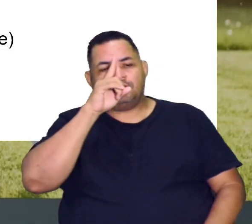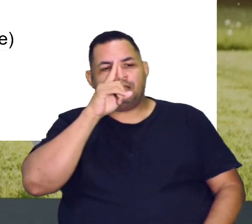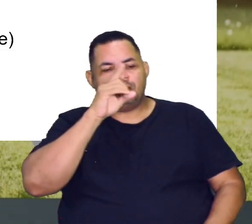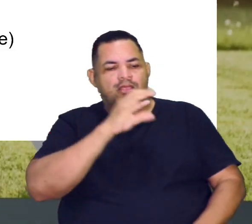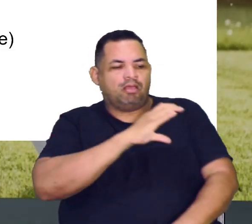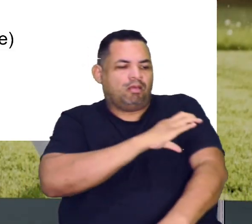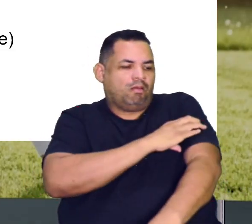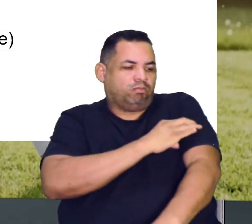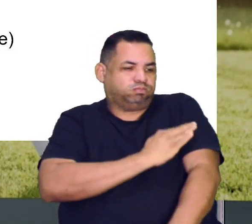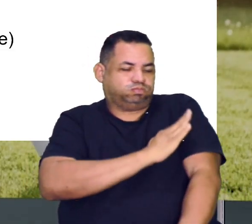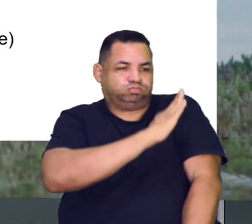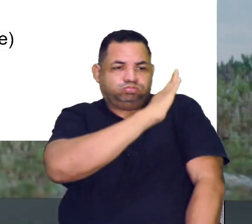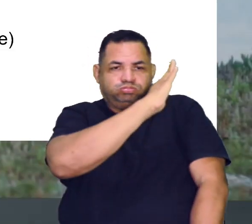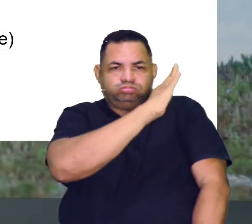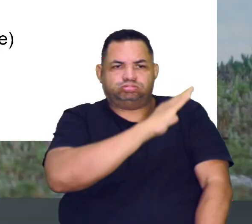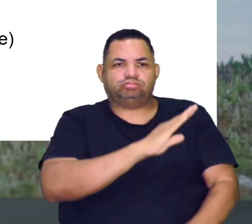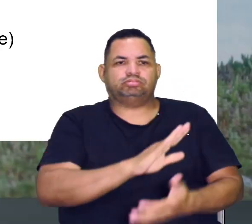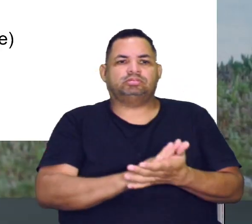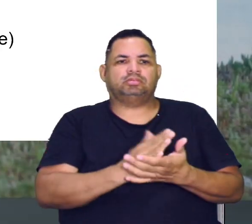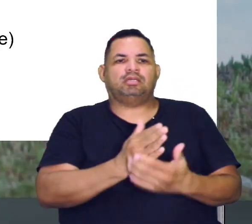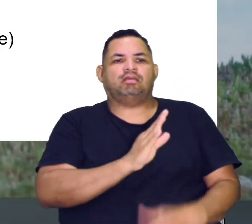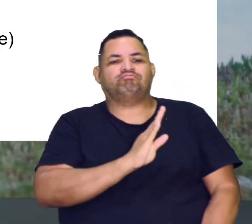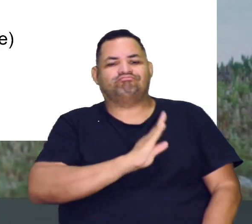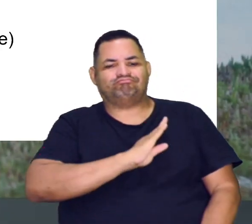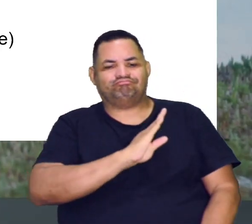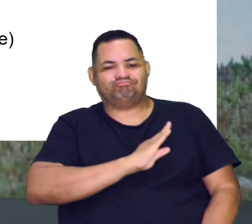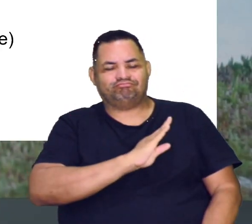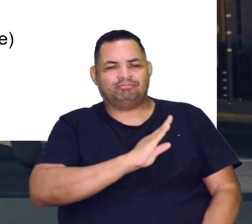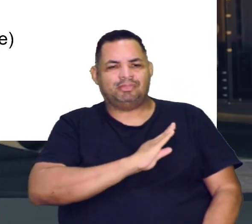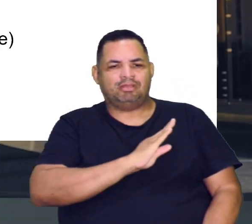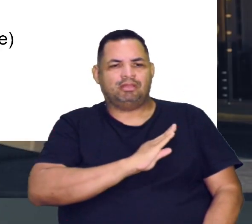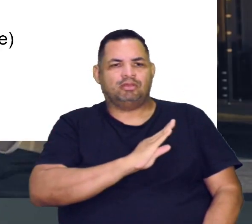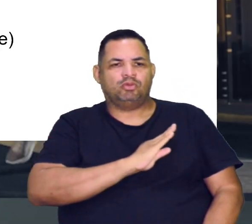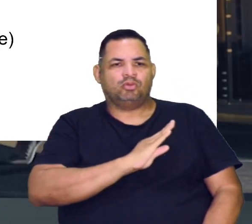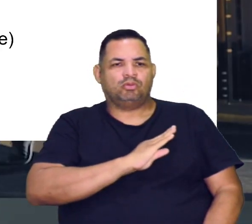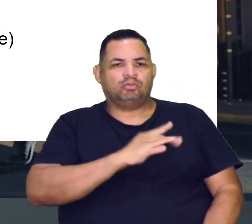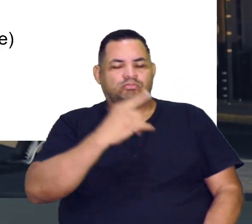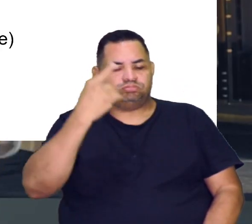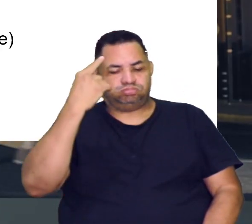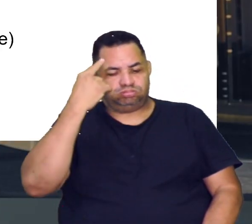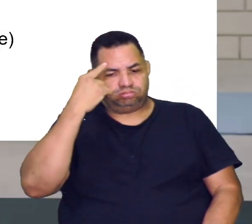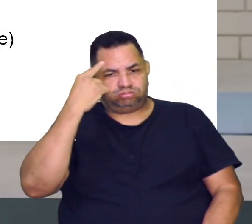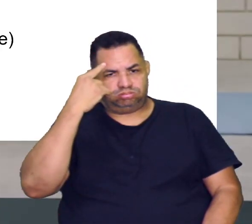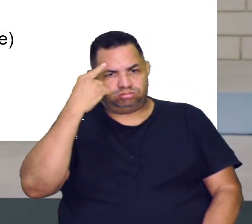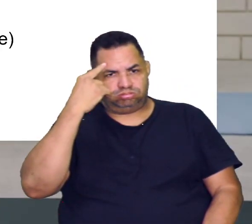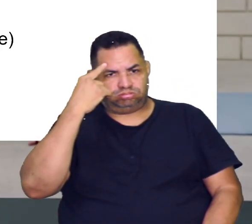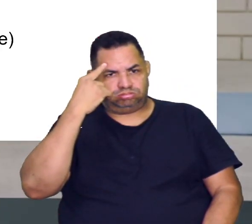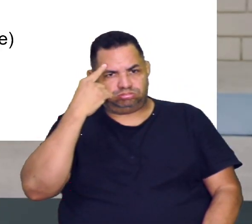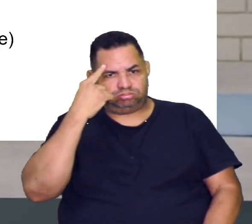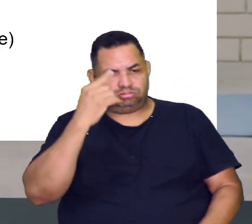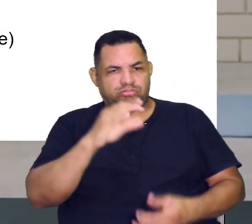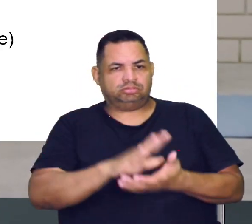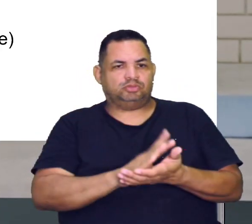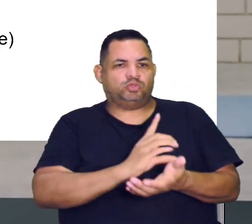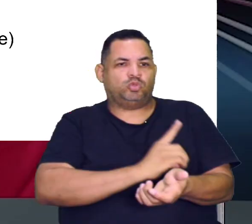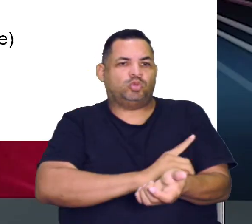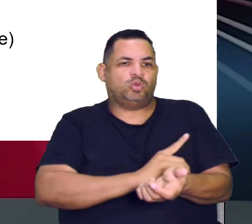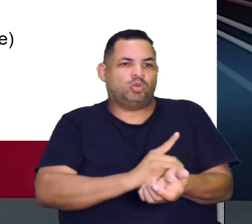hipertensão, risco de acidente vascular encefálico, risco de diabetes, risco de doença